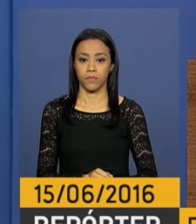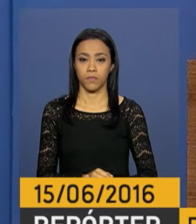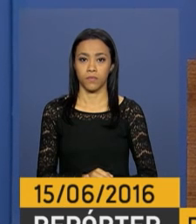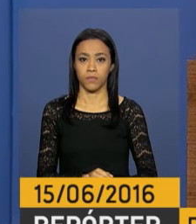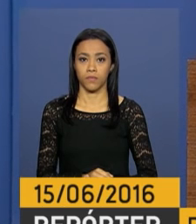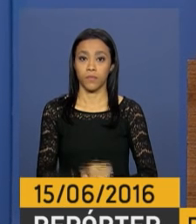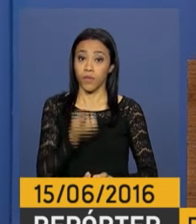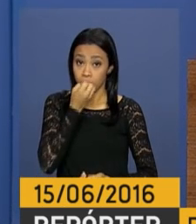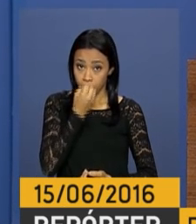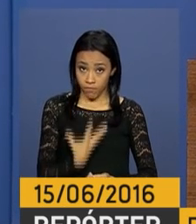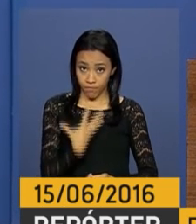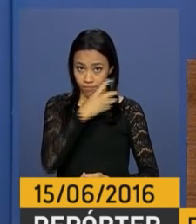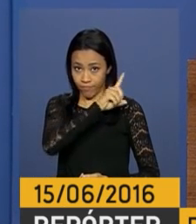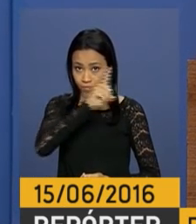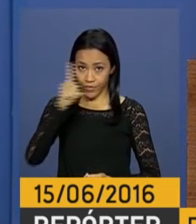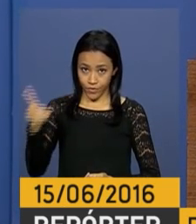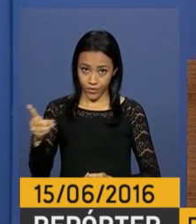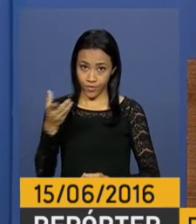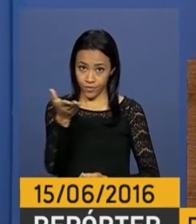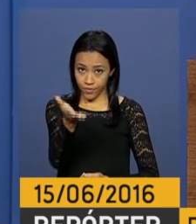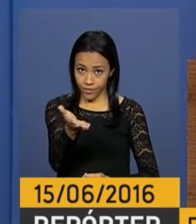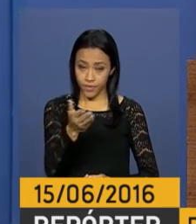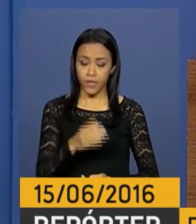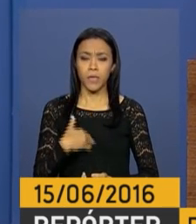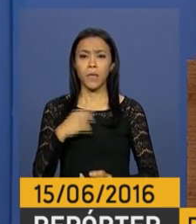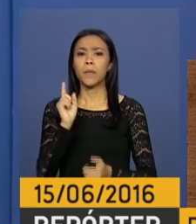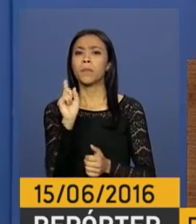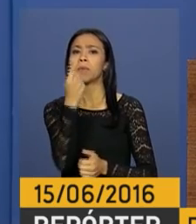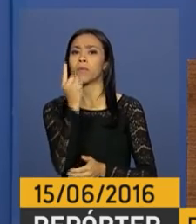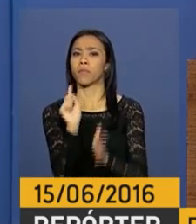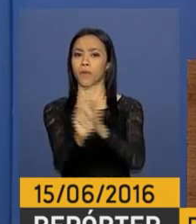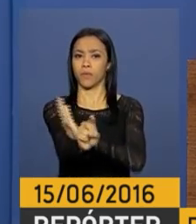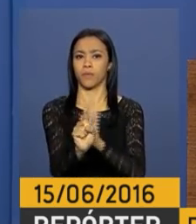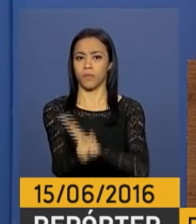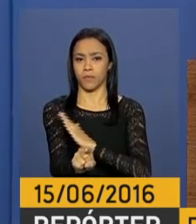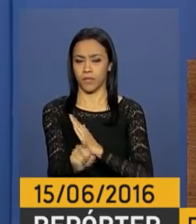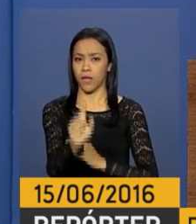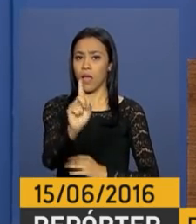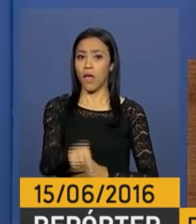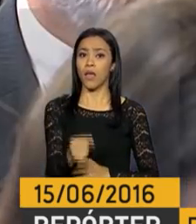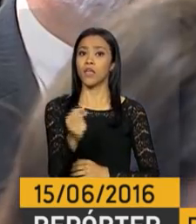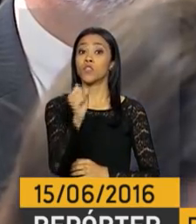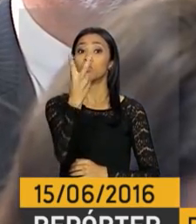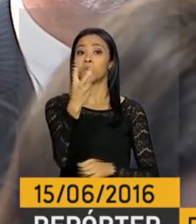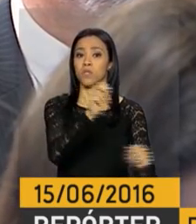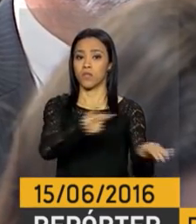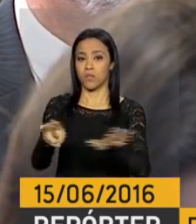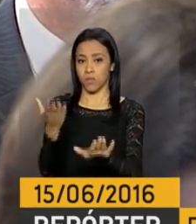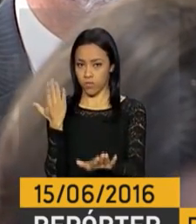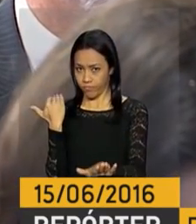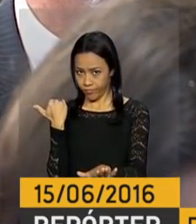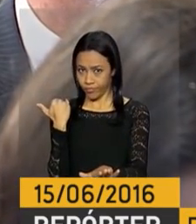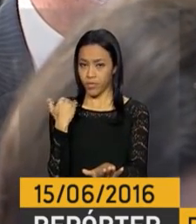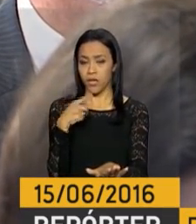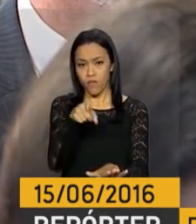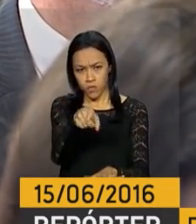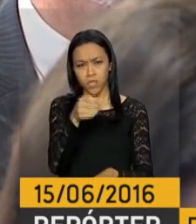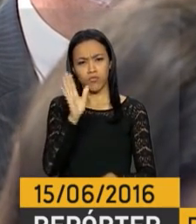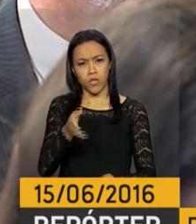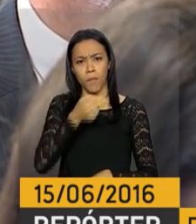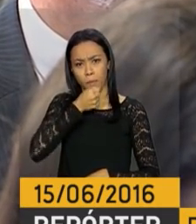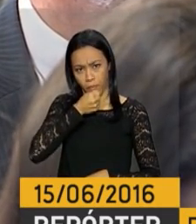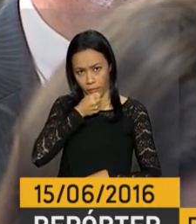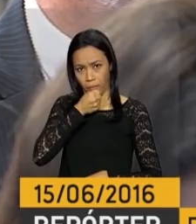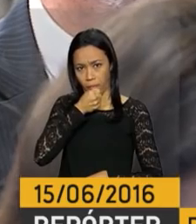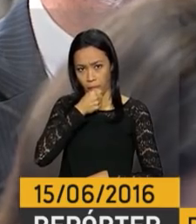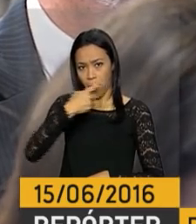Muito obrigado. Bom dia, ministro. Hum. Primeira, um par de perguntas para o senhor. A primeira é que há duas semanas atrás, em uma entrevista que o senhor teve com nós, com